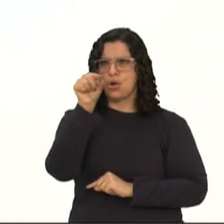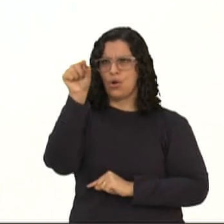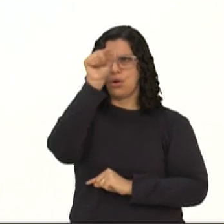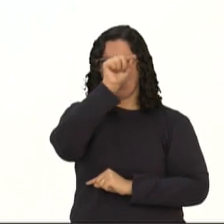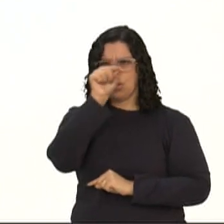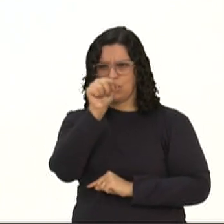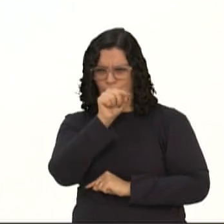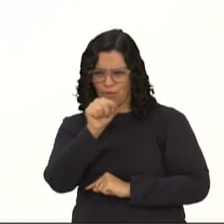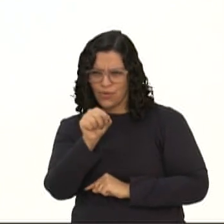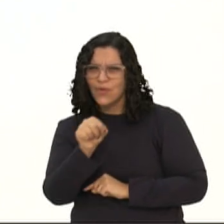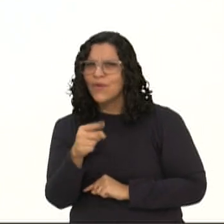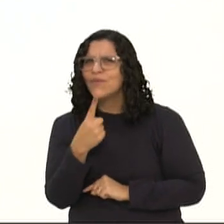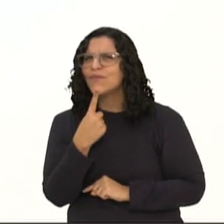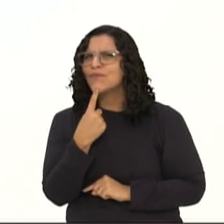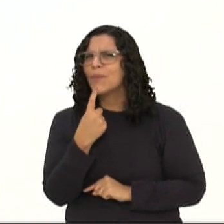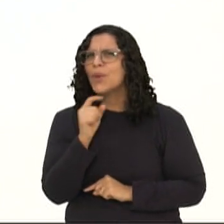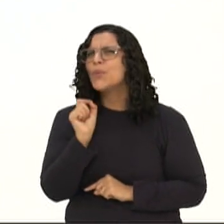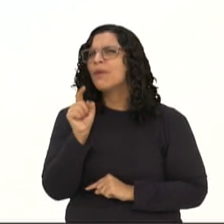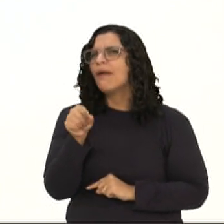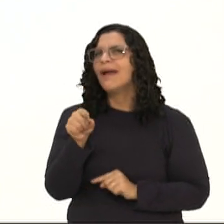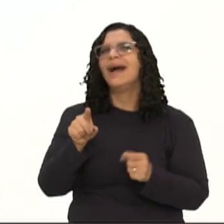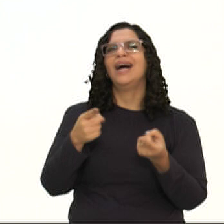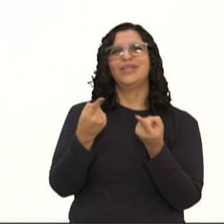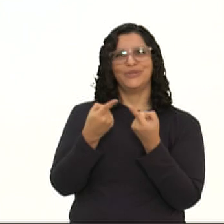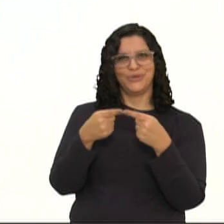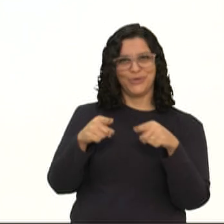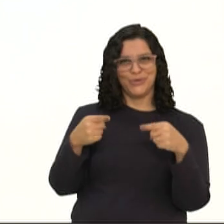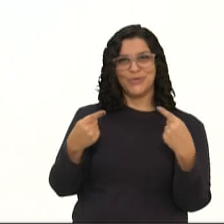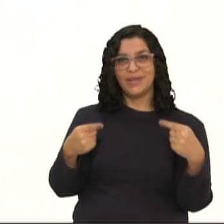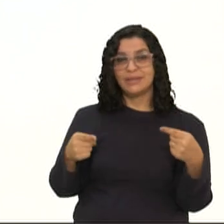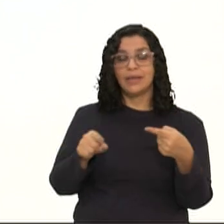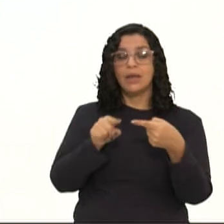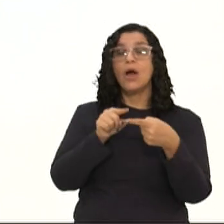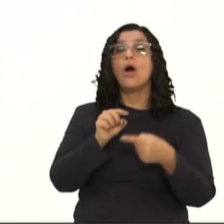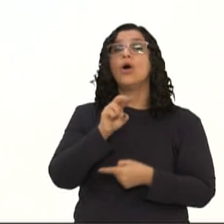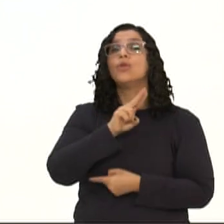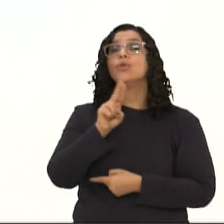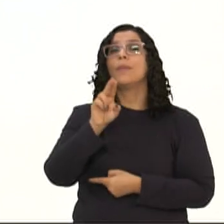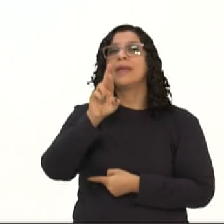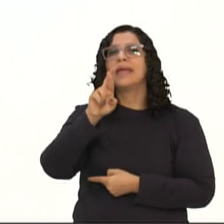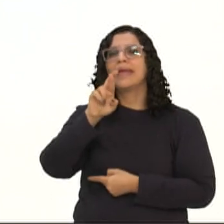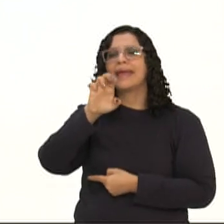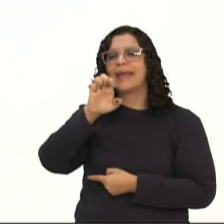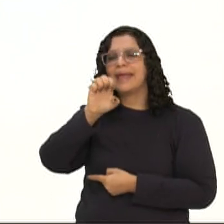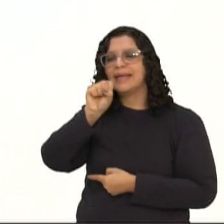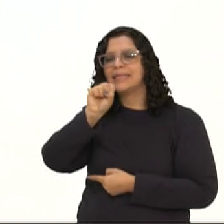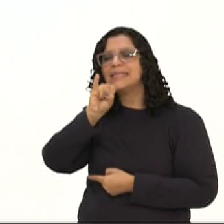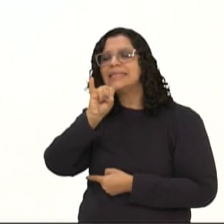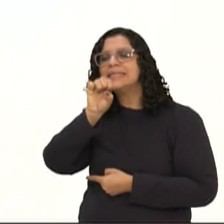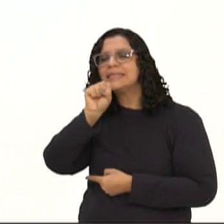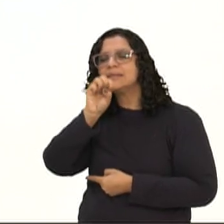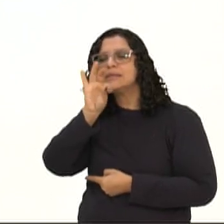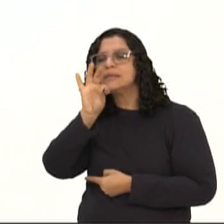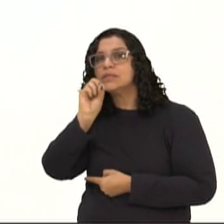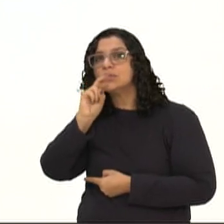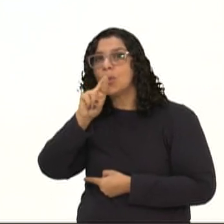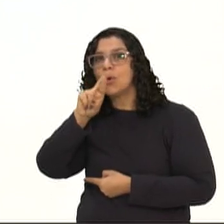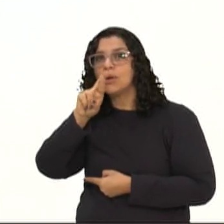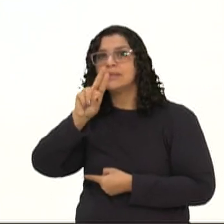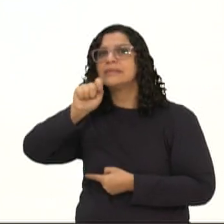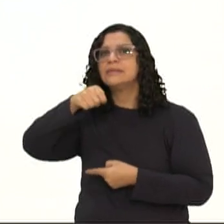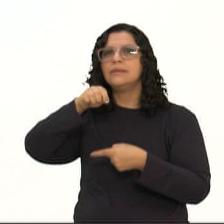essa churrasqueira, o resistor, nós temos aqui um resistor da churrasqueira, tá?